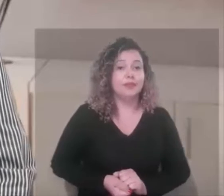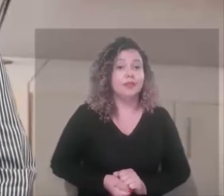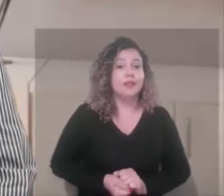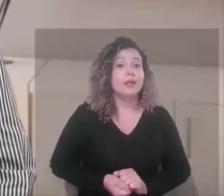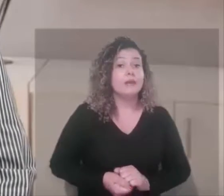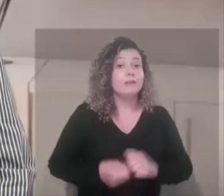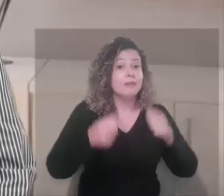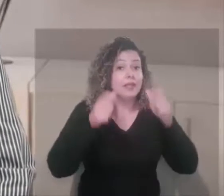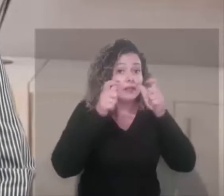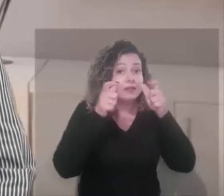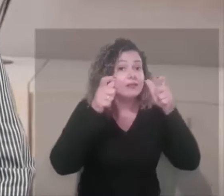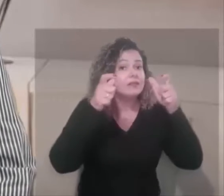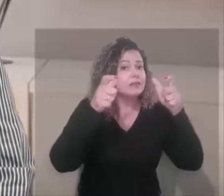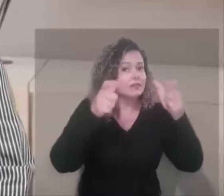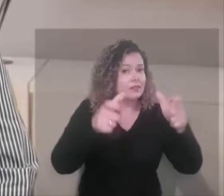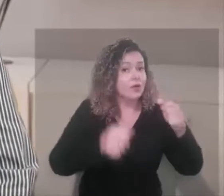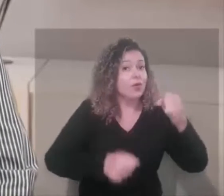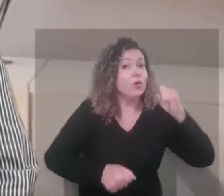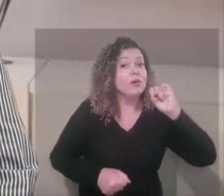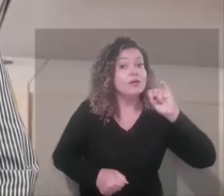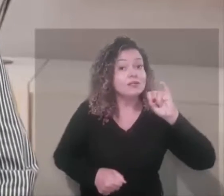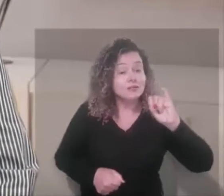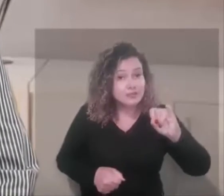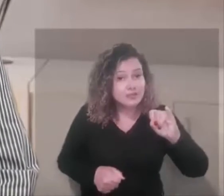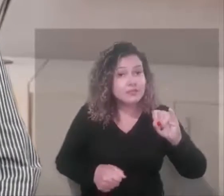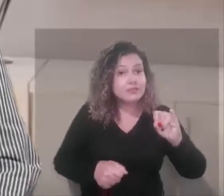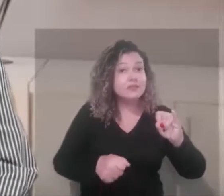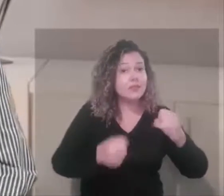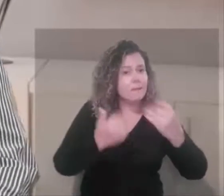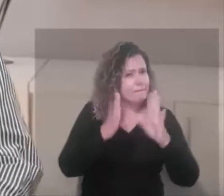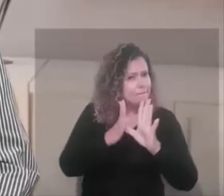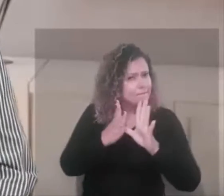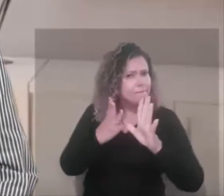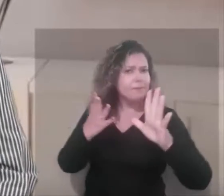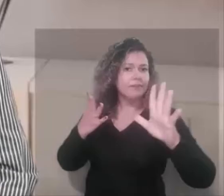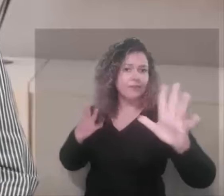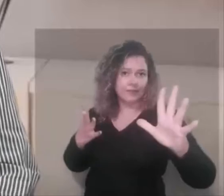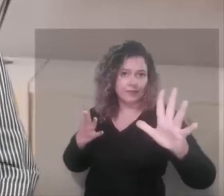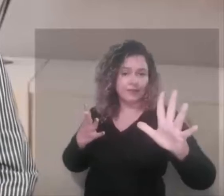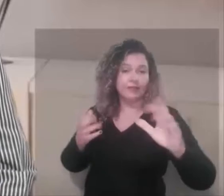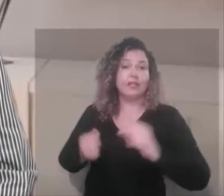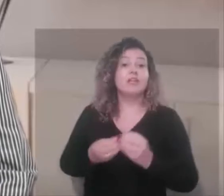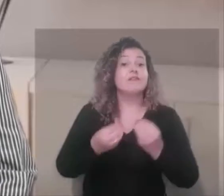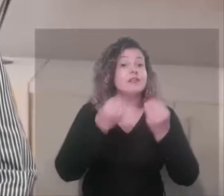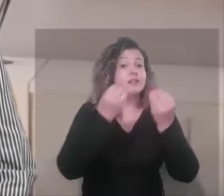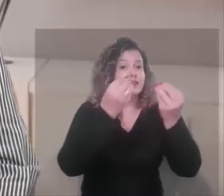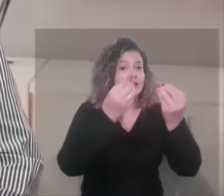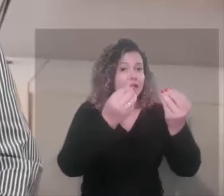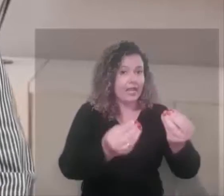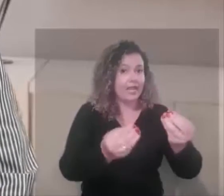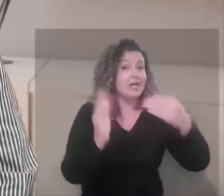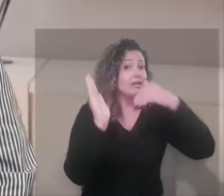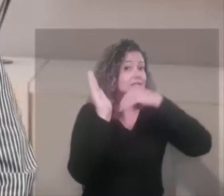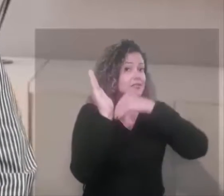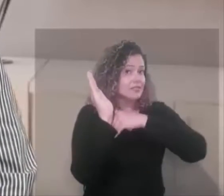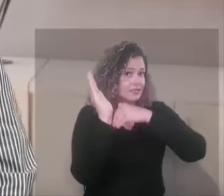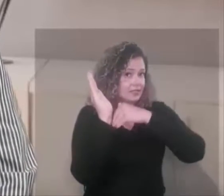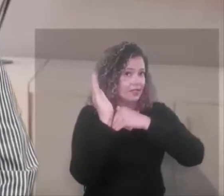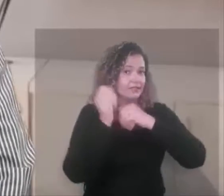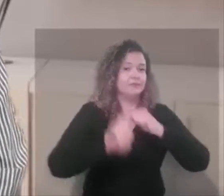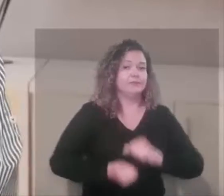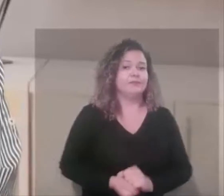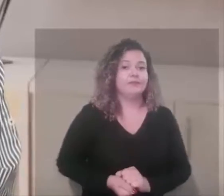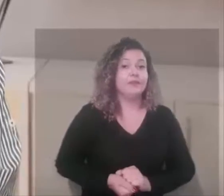dois dias, em caso de grande demanda, serão distribuídas senhas até meia hora antes do fim da vacinação. Os documentos